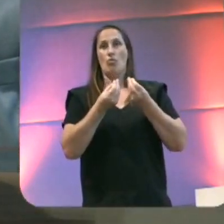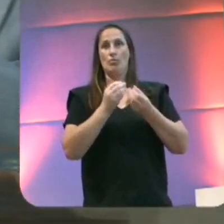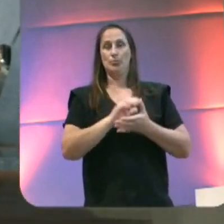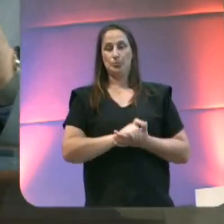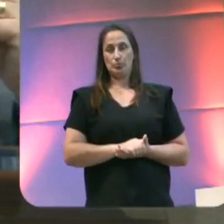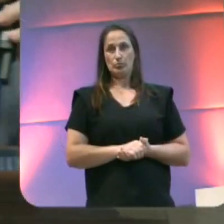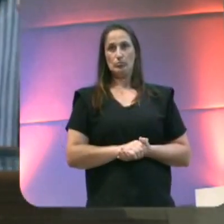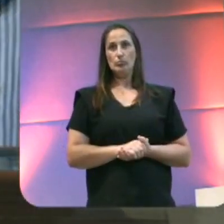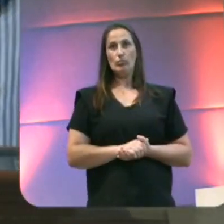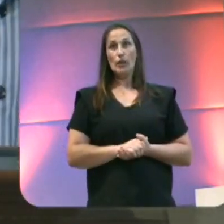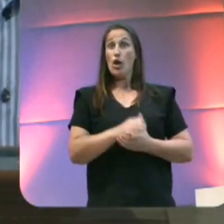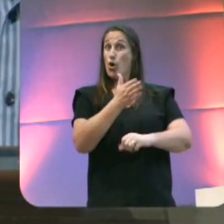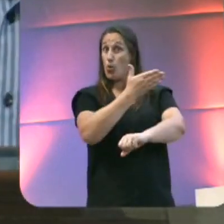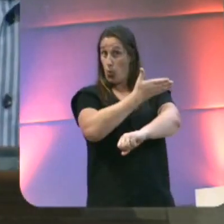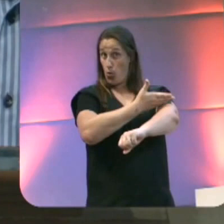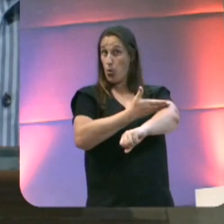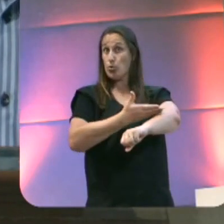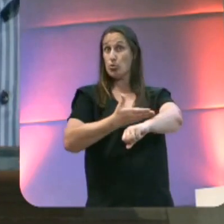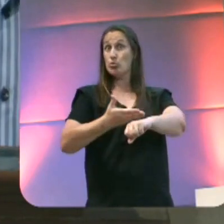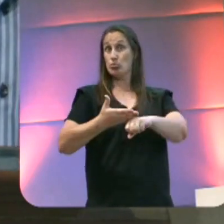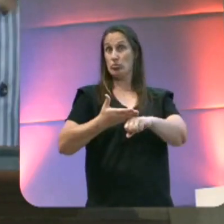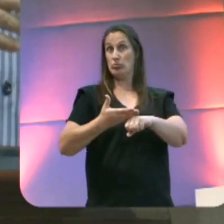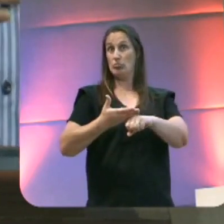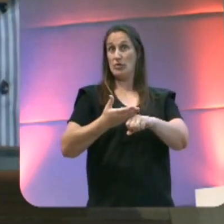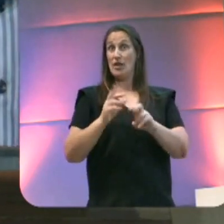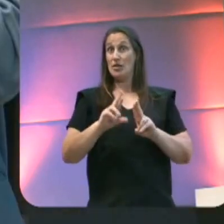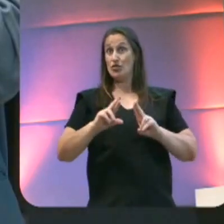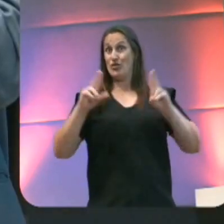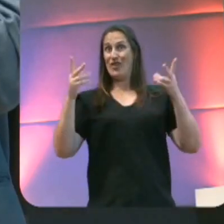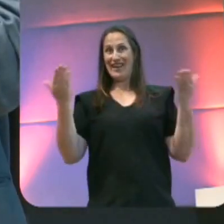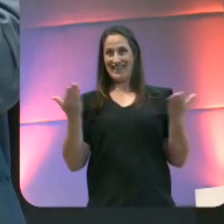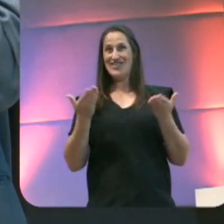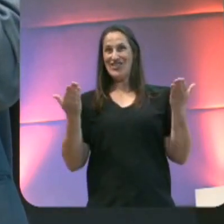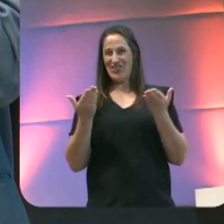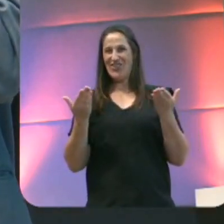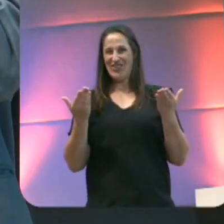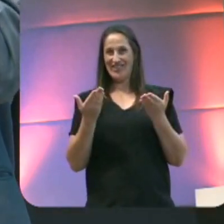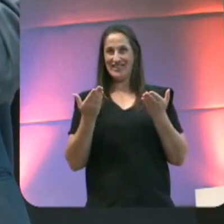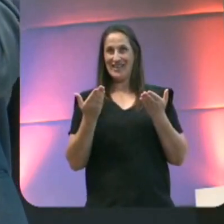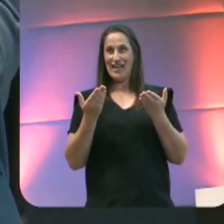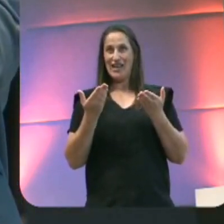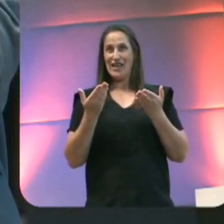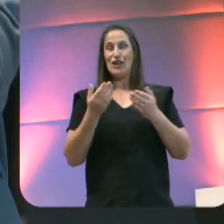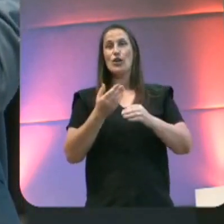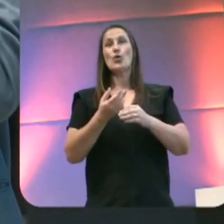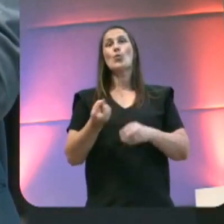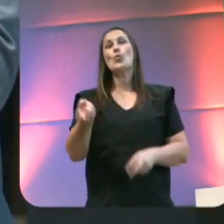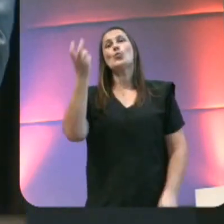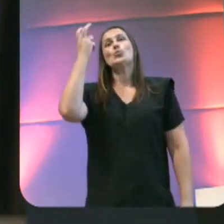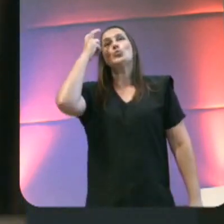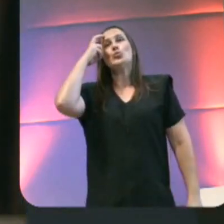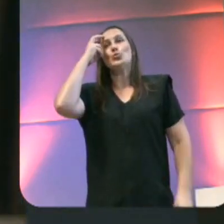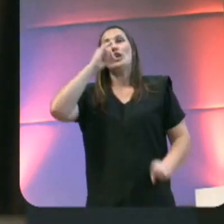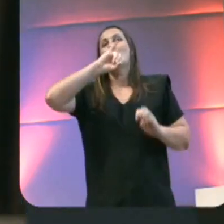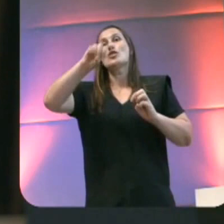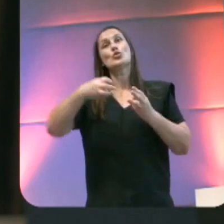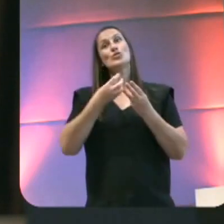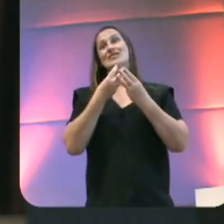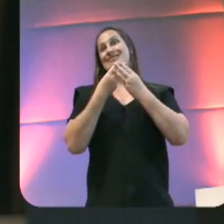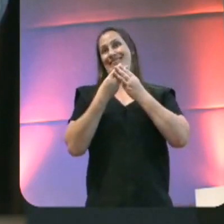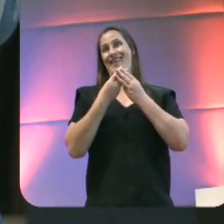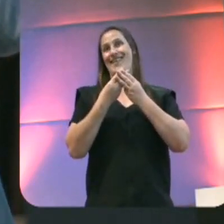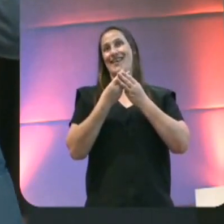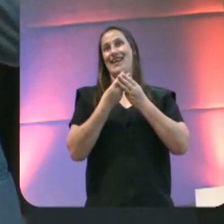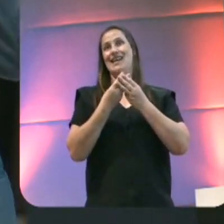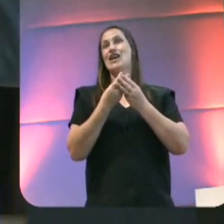disso. Mas os costumes são diferentes daquele tempo e para o nosso tempo, da cultura judaica e para a nossa cultura.